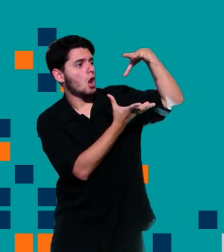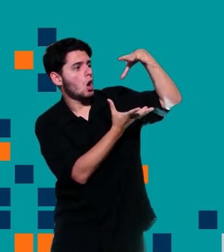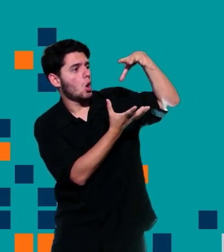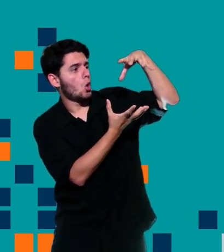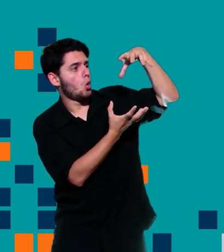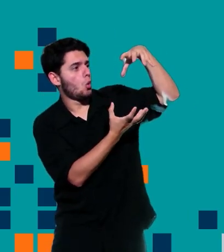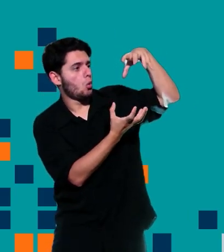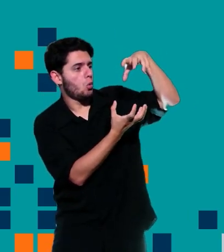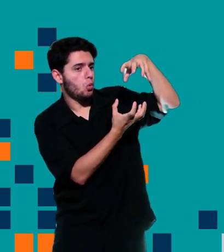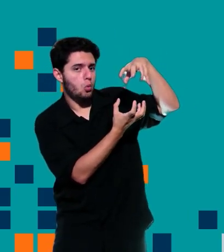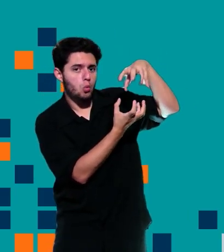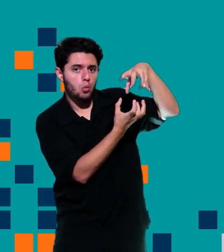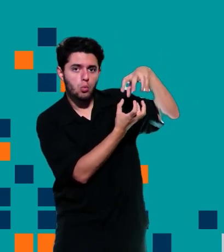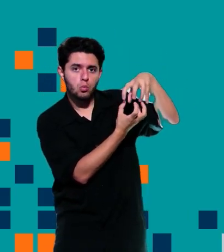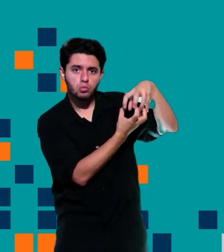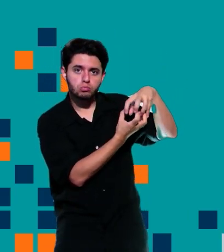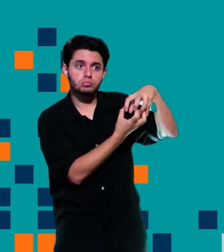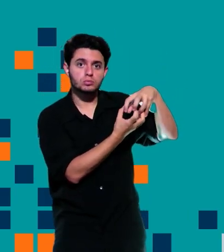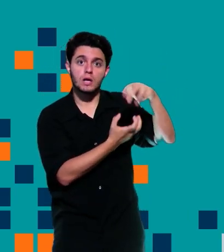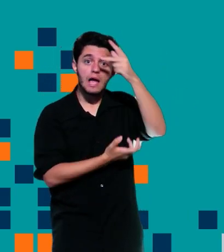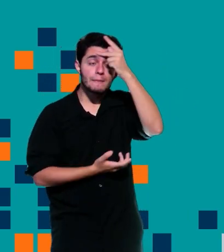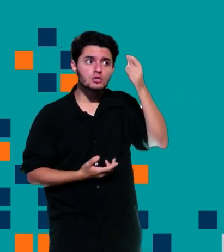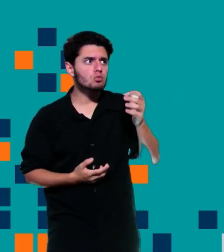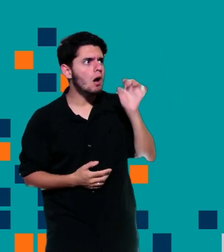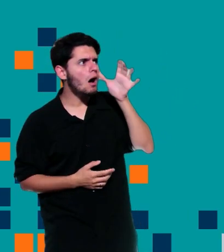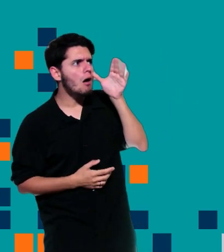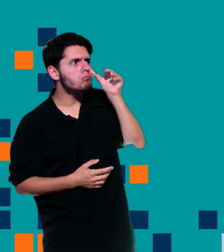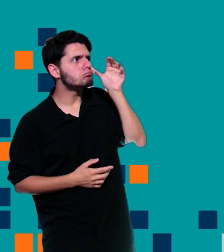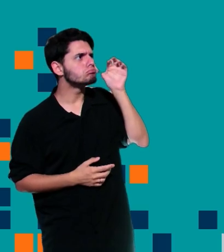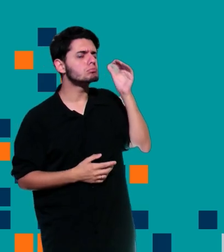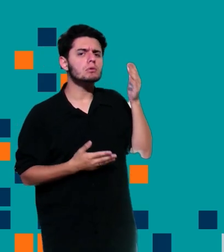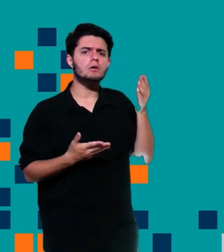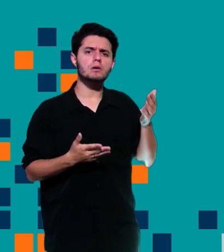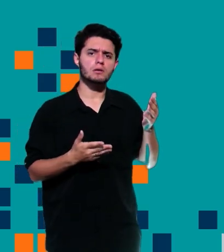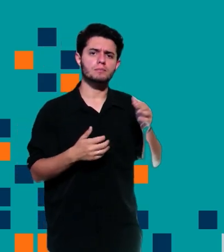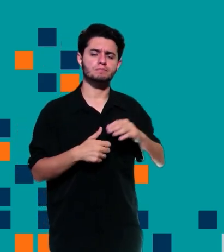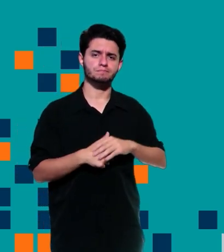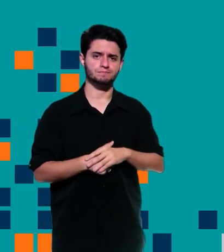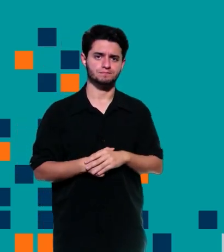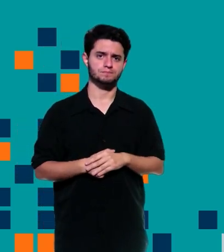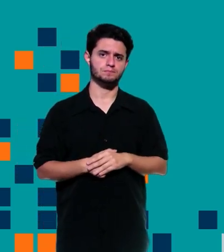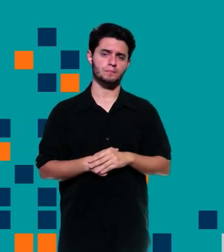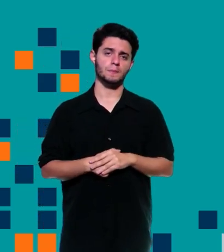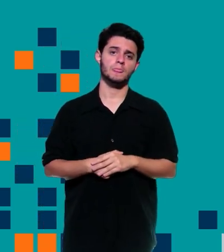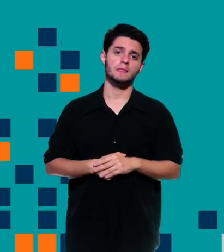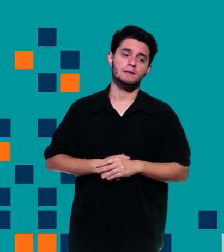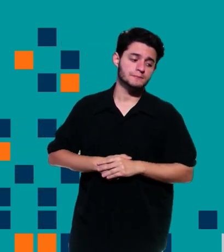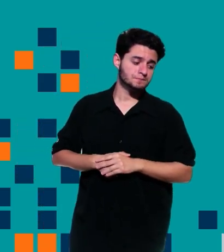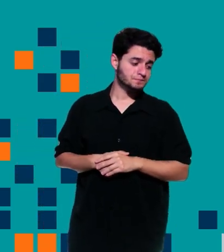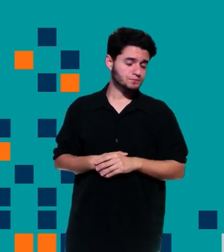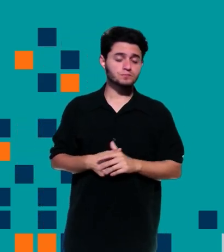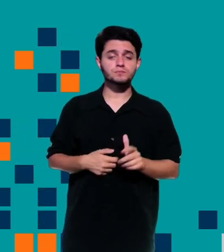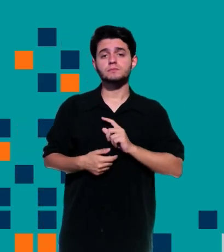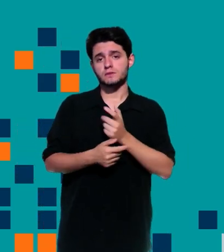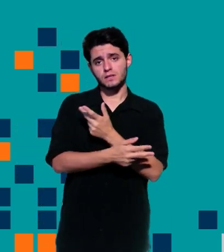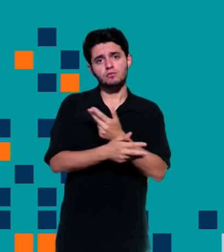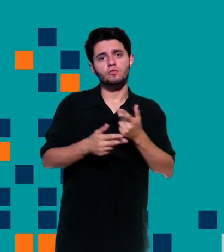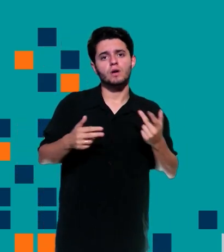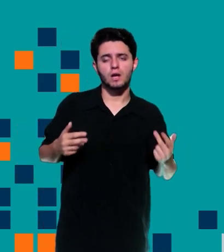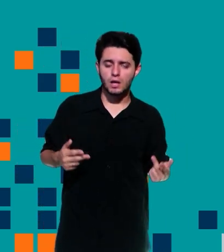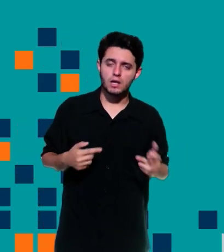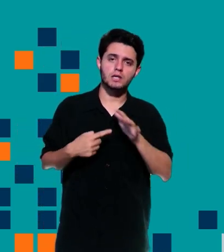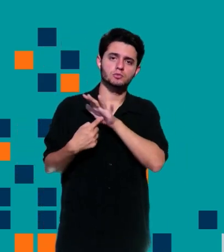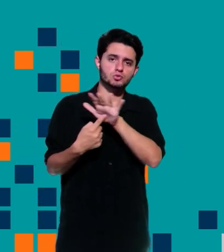né? Então, a gente teve a oportunidade de reproduzir, né, remodelar, teve exposições na época do centenário do Sérgio,